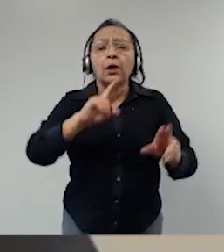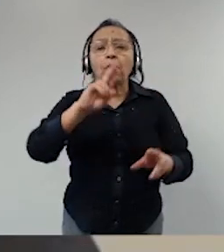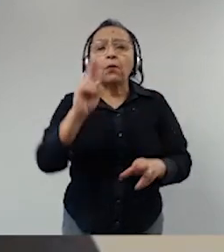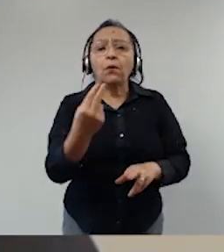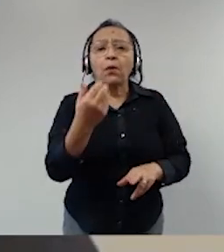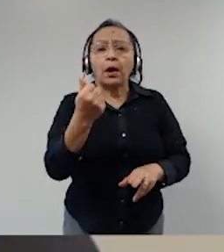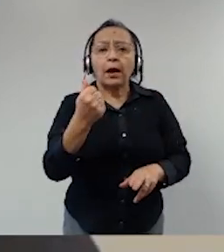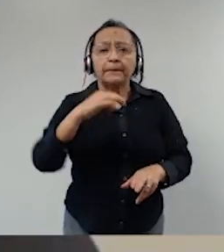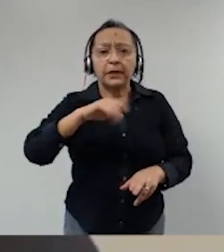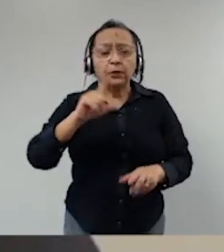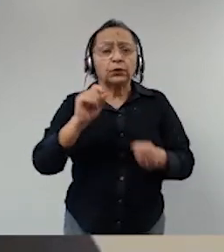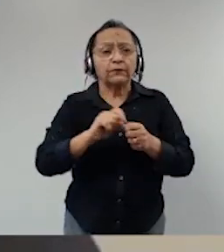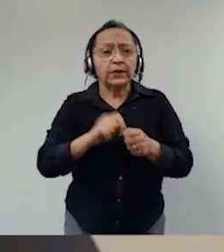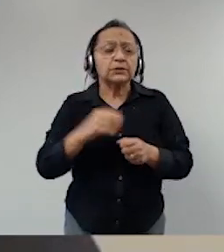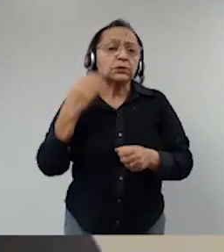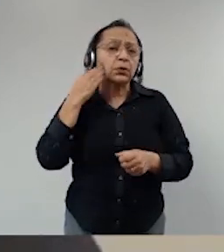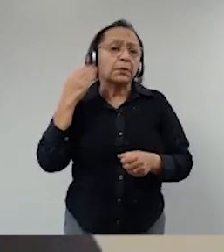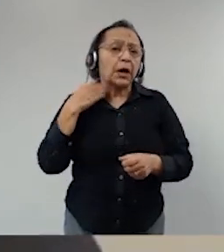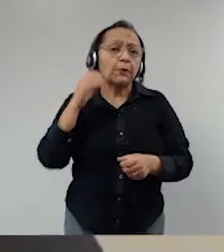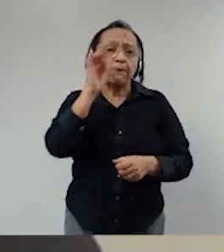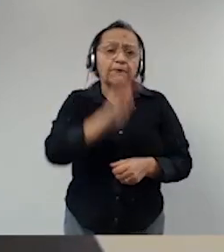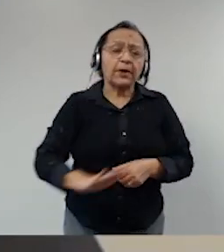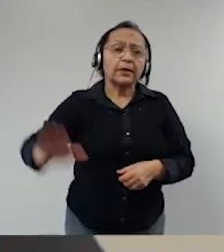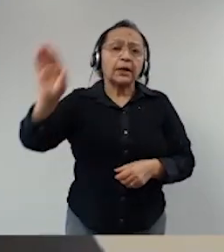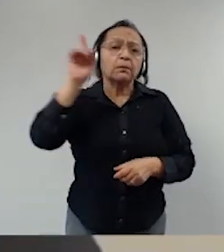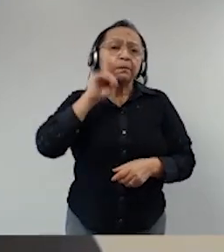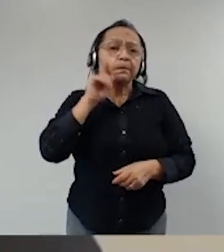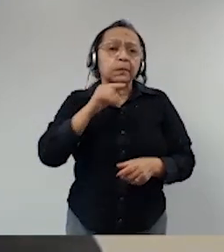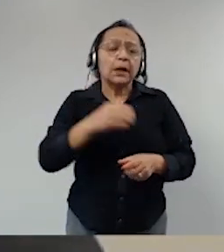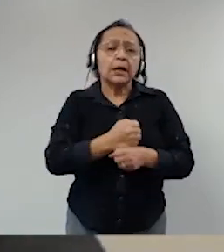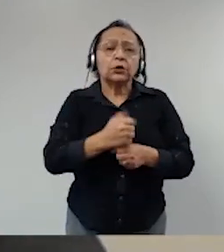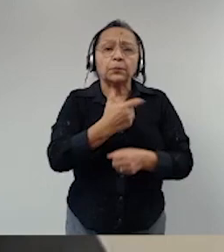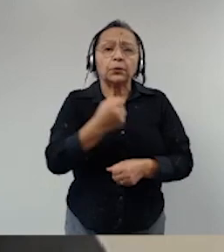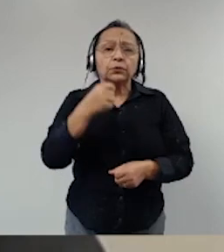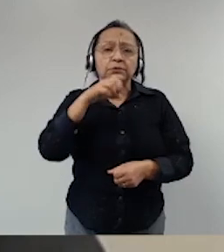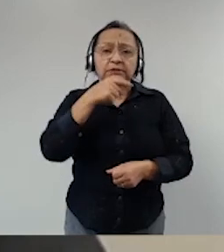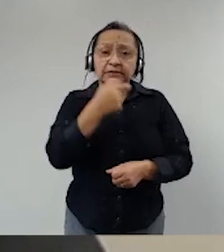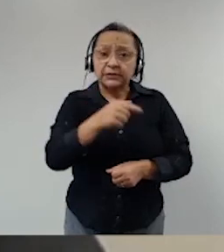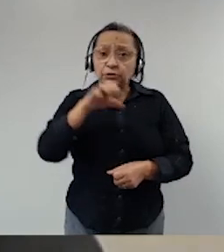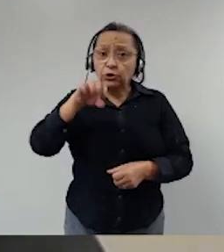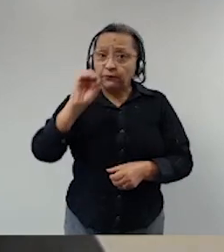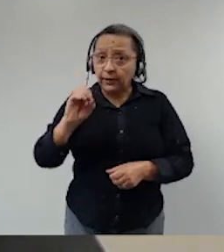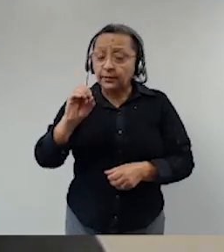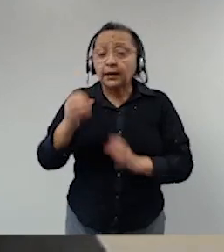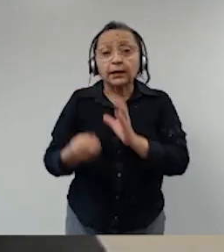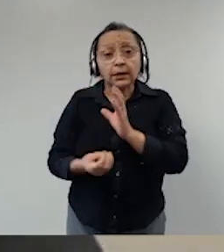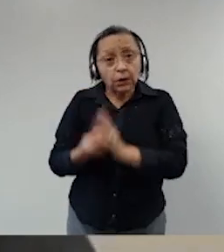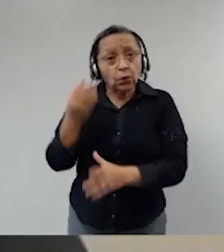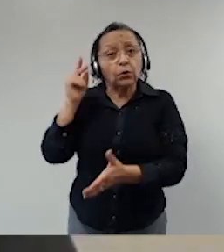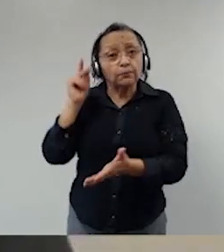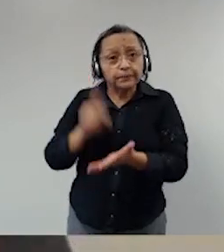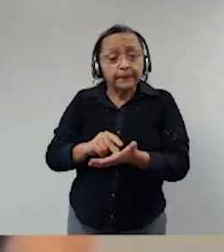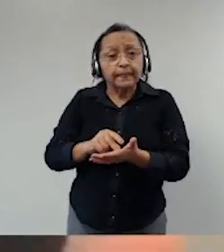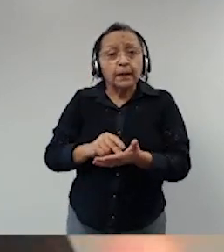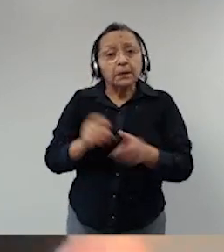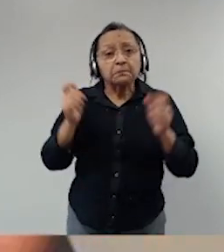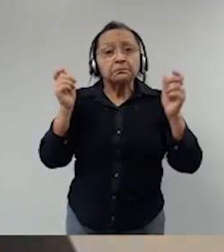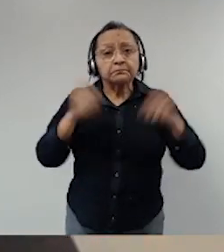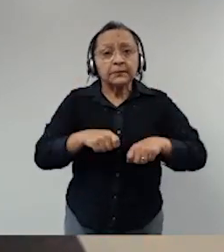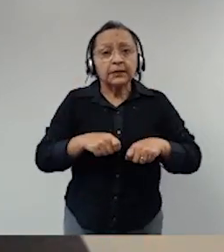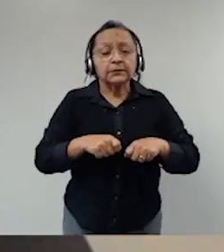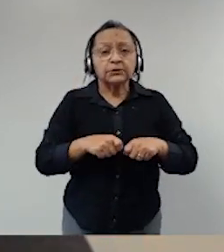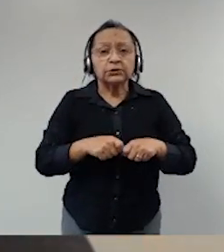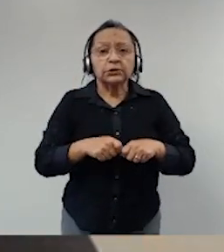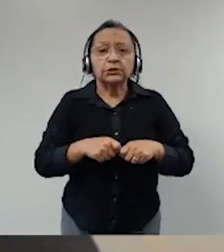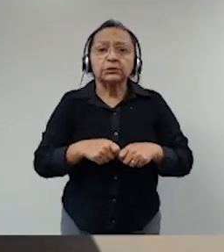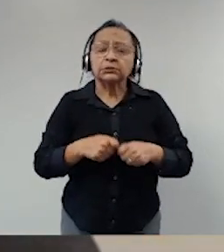Banco Federal dos Estados Unidos em 1790, e criar, de facto, a possibilidade de emitir